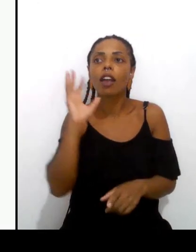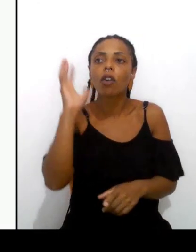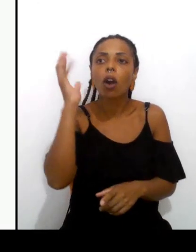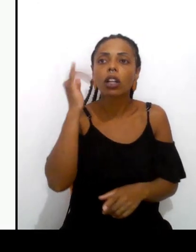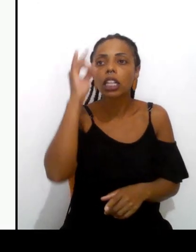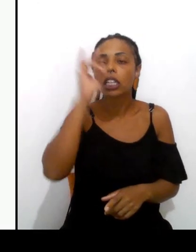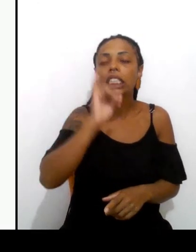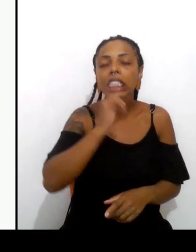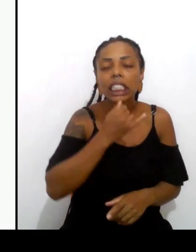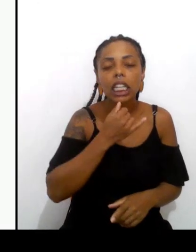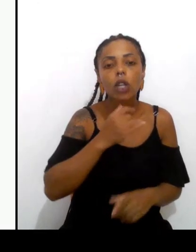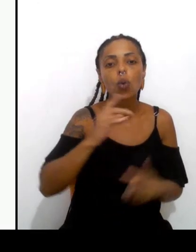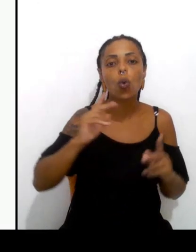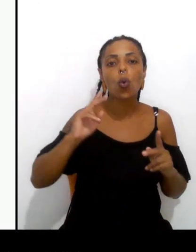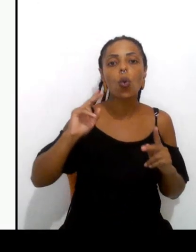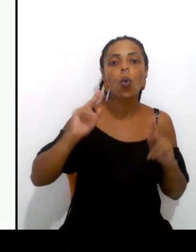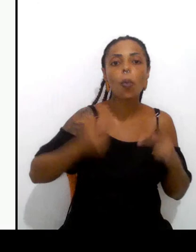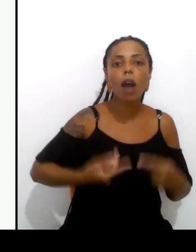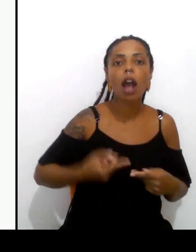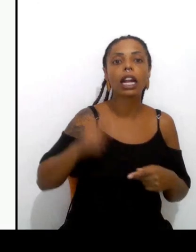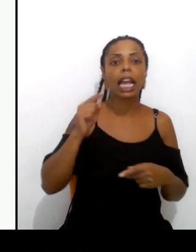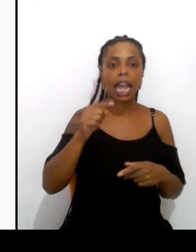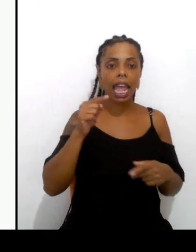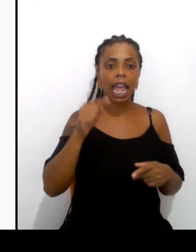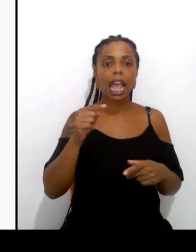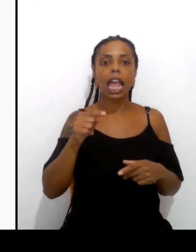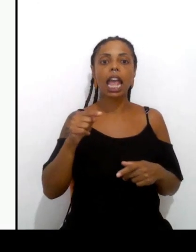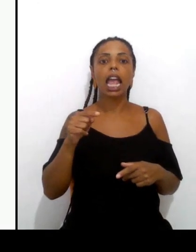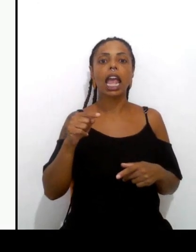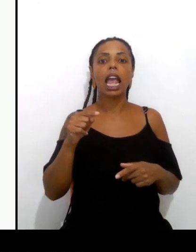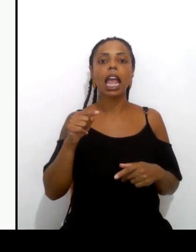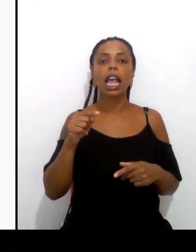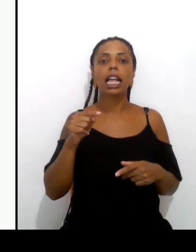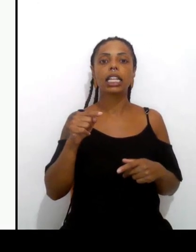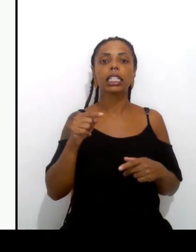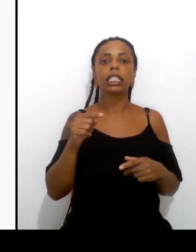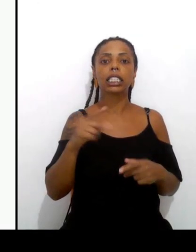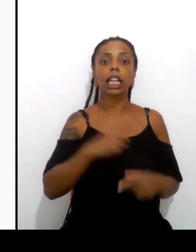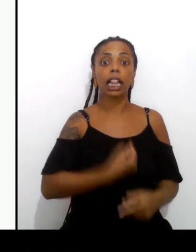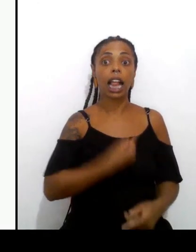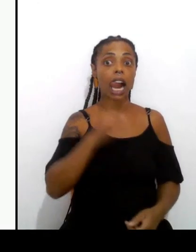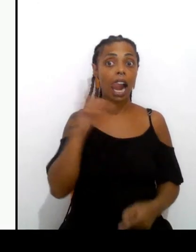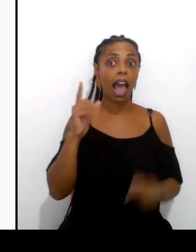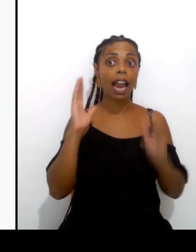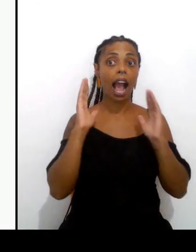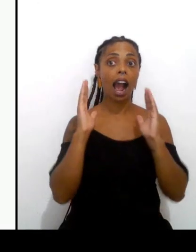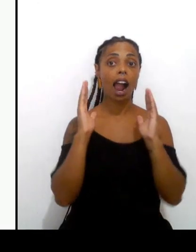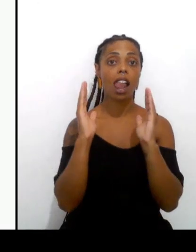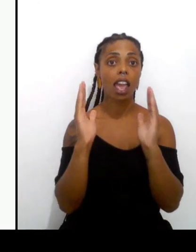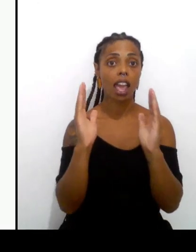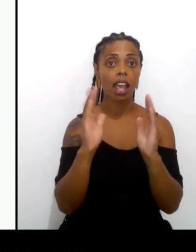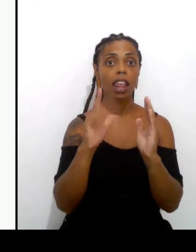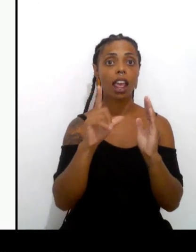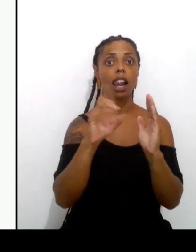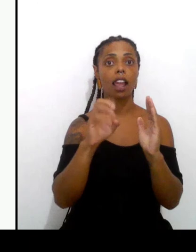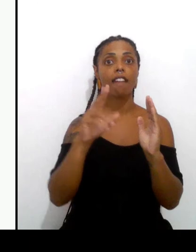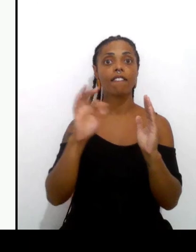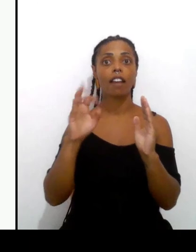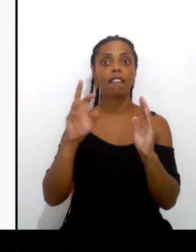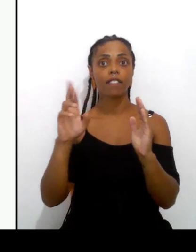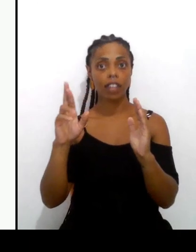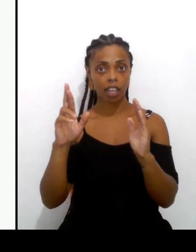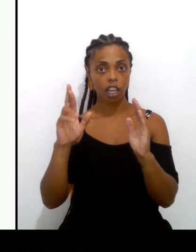na galeria ela é fever no fim da segunda guerra não é algo que combine